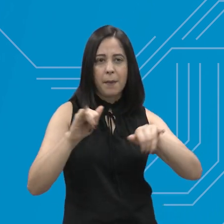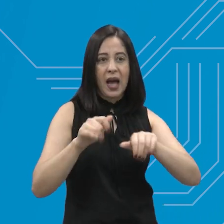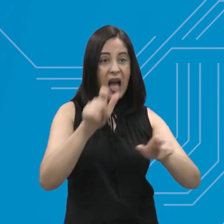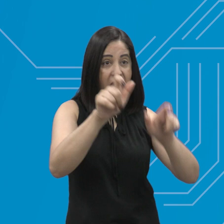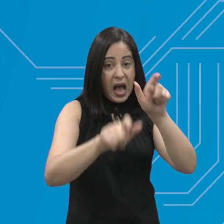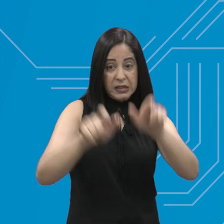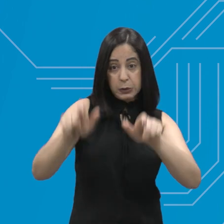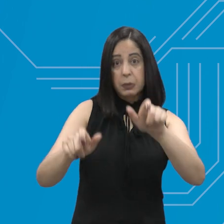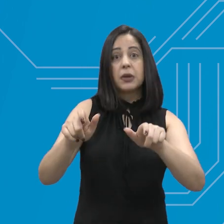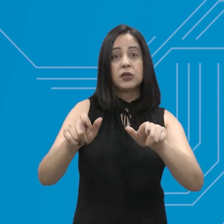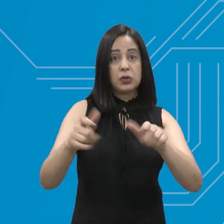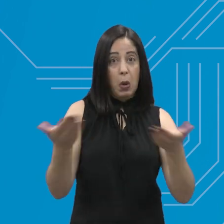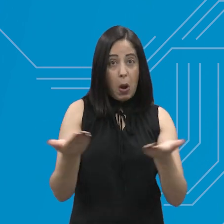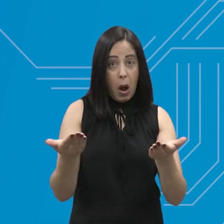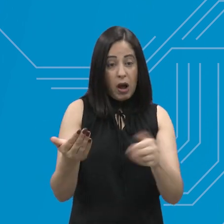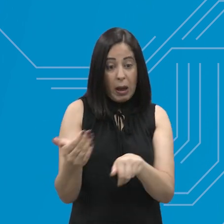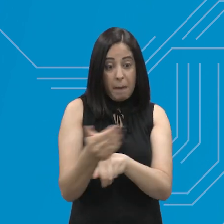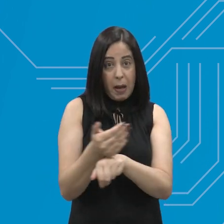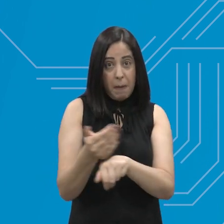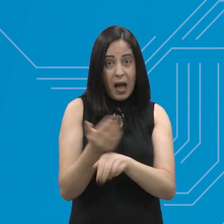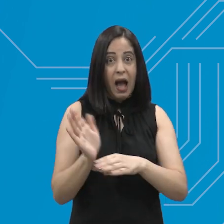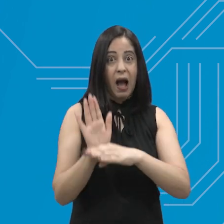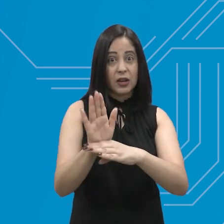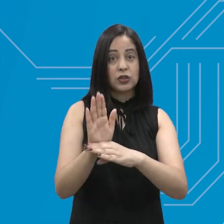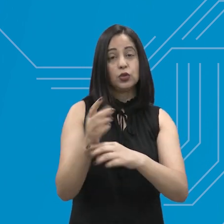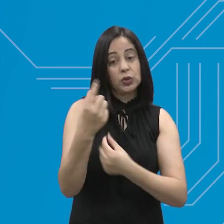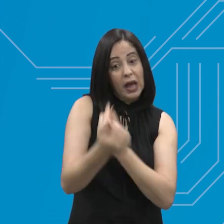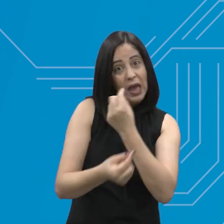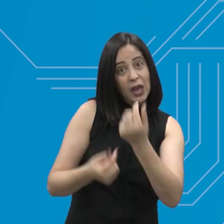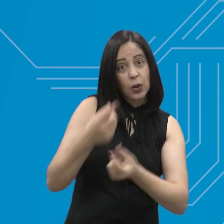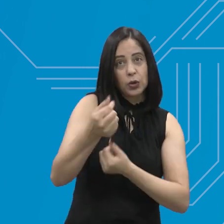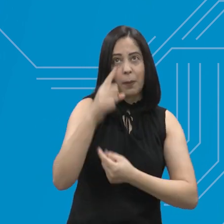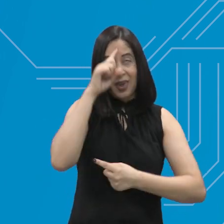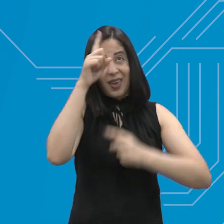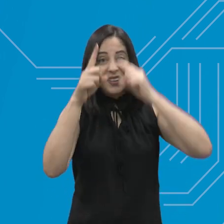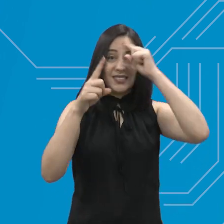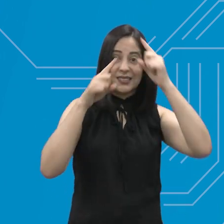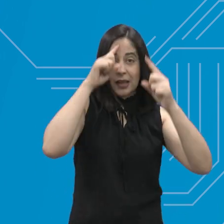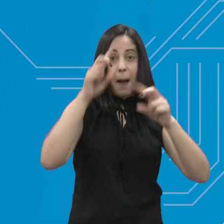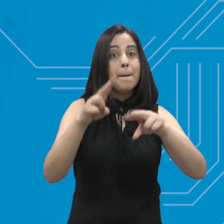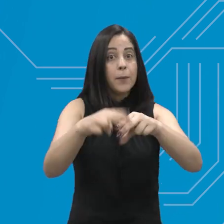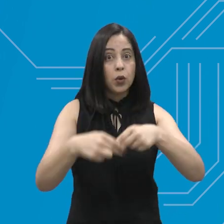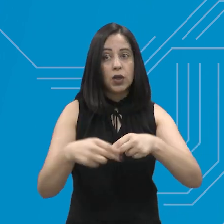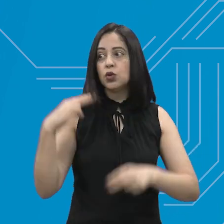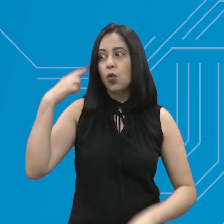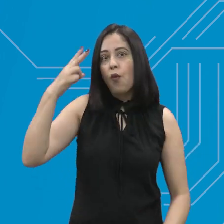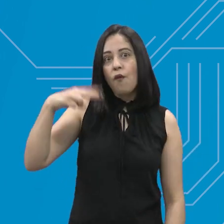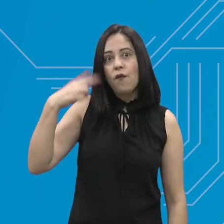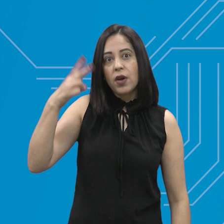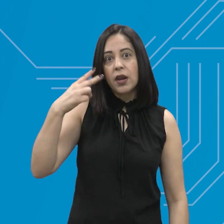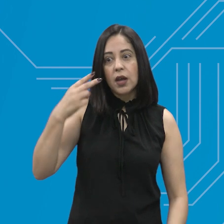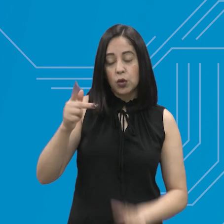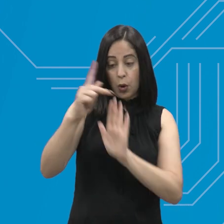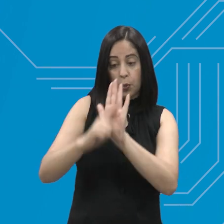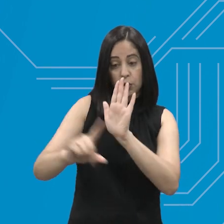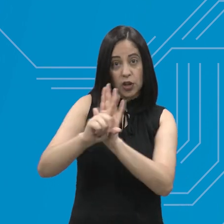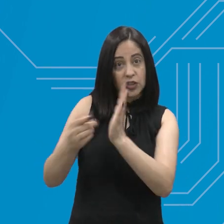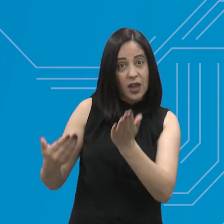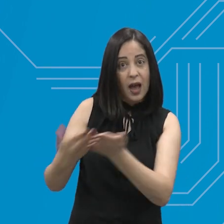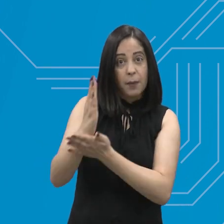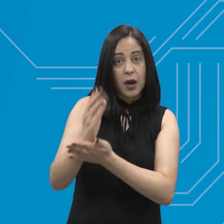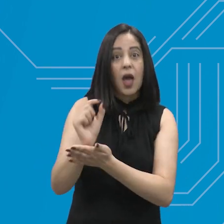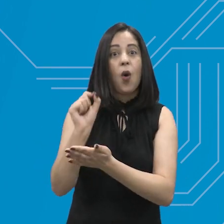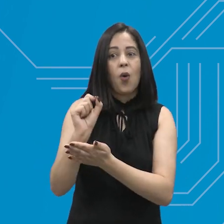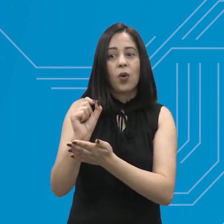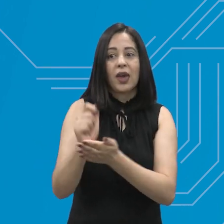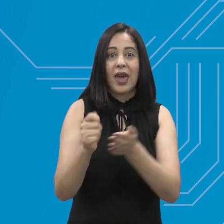cada vez mais seguidores e contribuído com a economia criativa da cidade. E por isso, os vereadores aprovaram um projeto